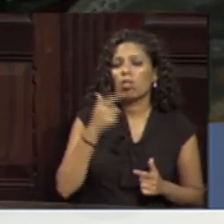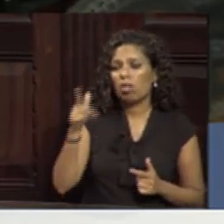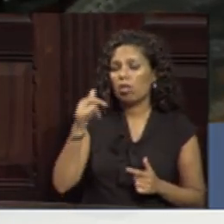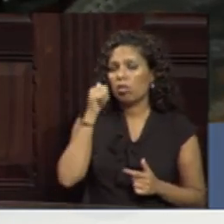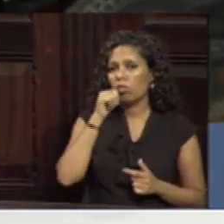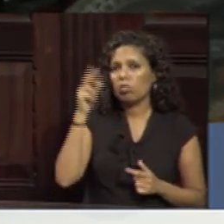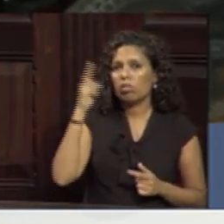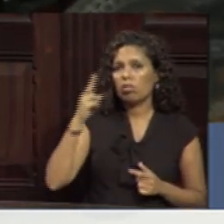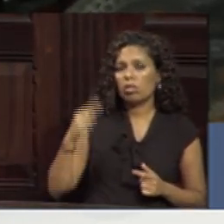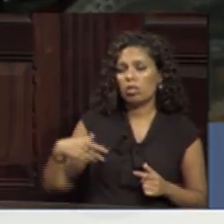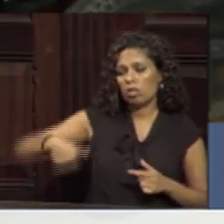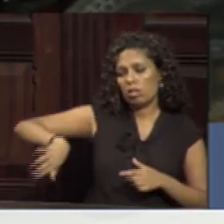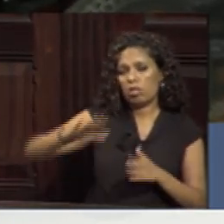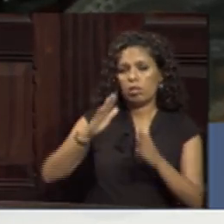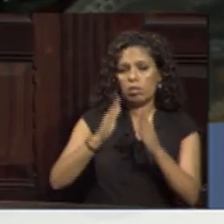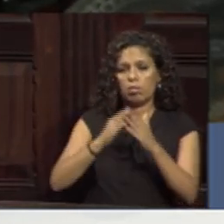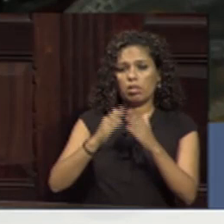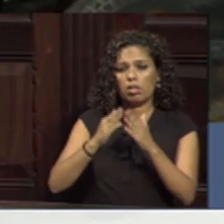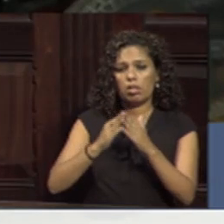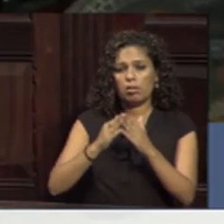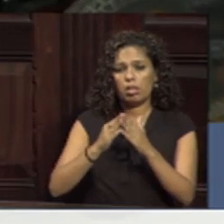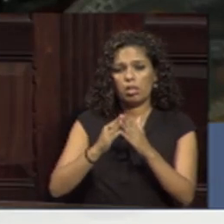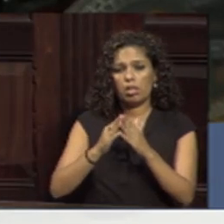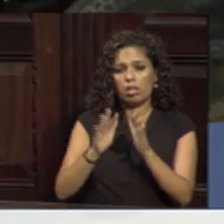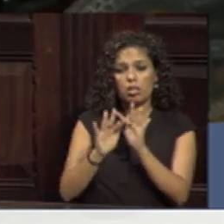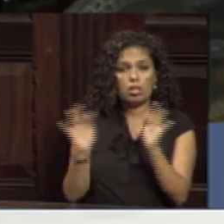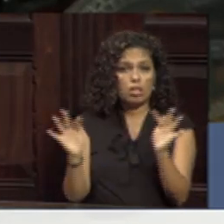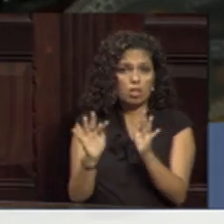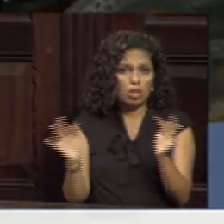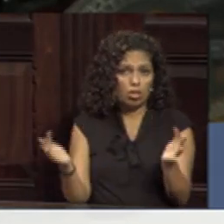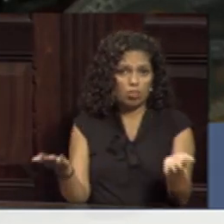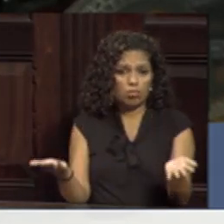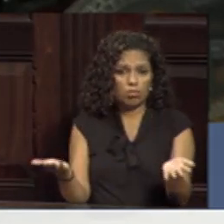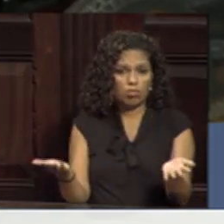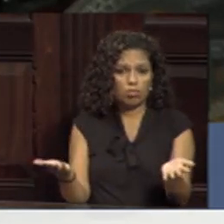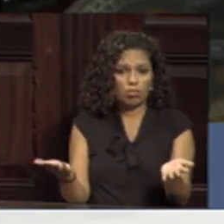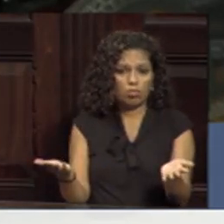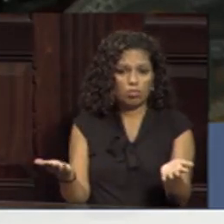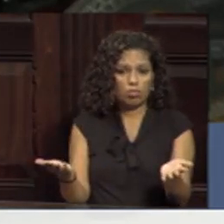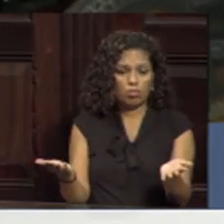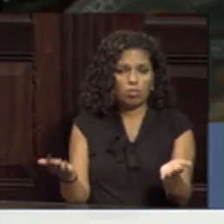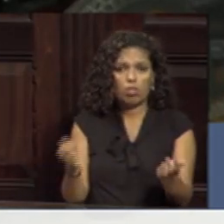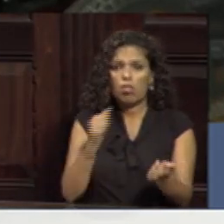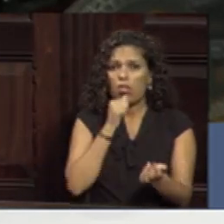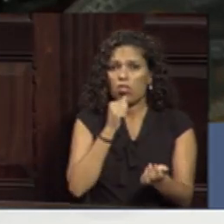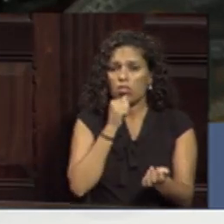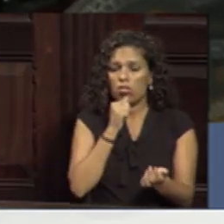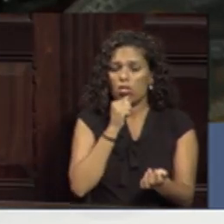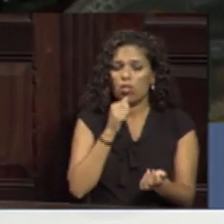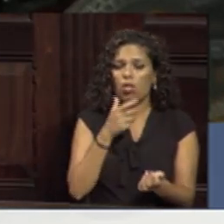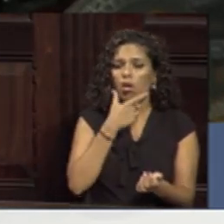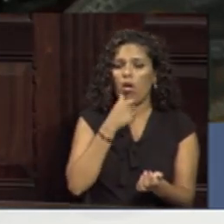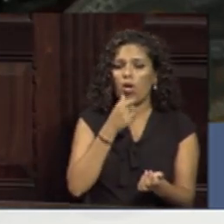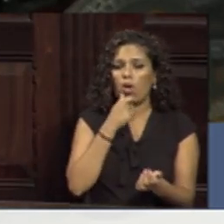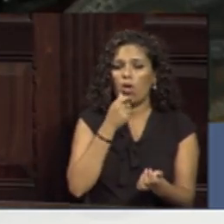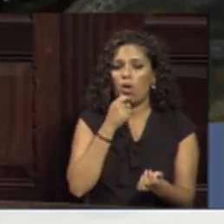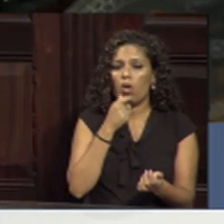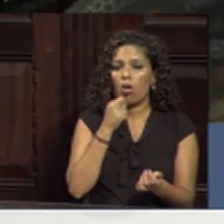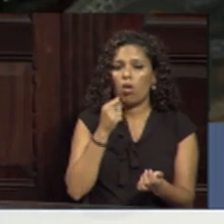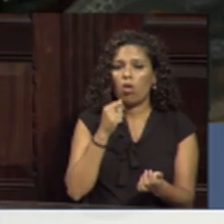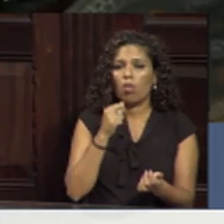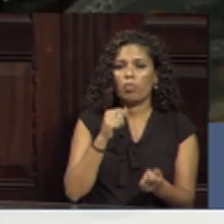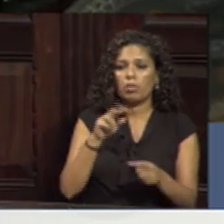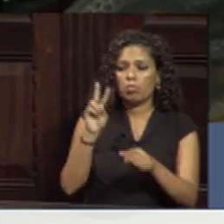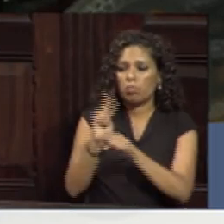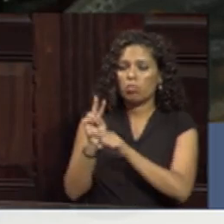todo mundo conhece, o bandido, fácil do bandido localizar, sem segurança nenhuma, porque lá já acabou há muito tempo,